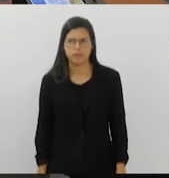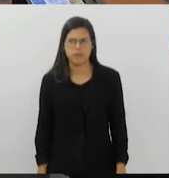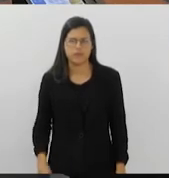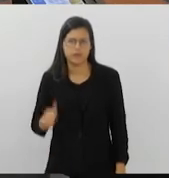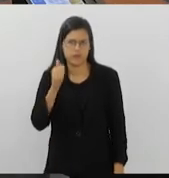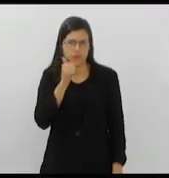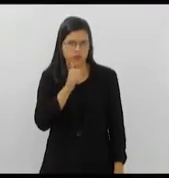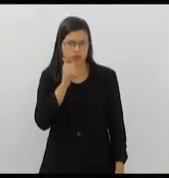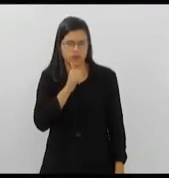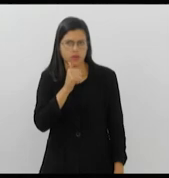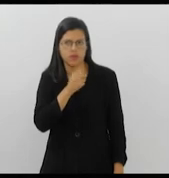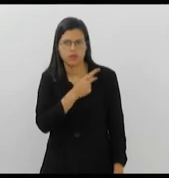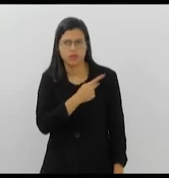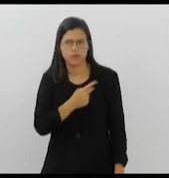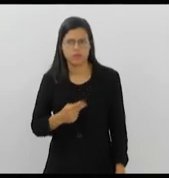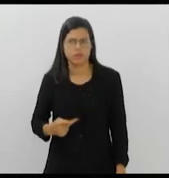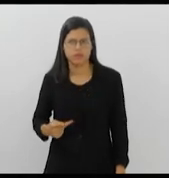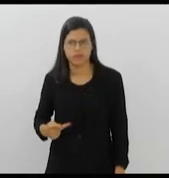presidente